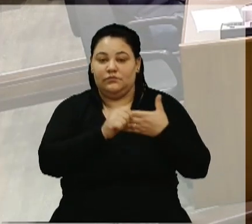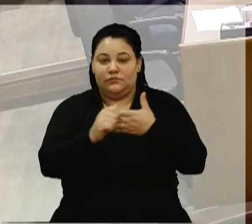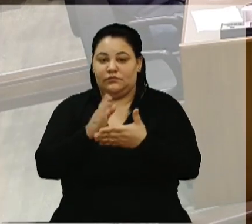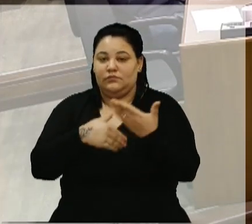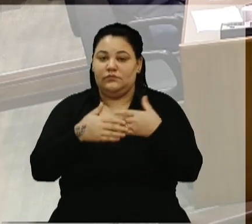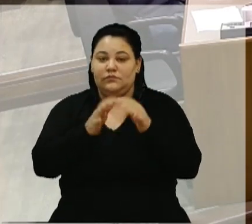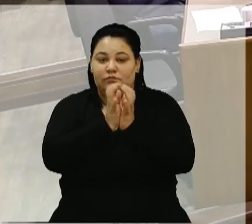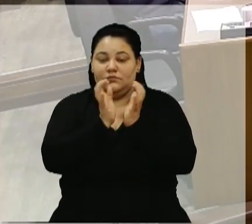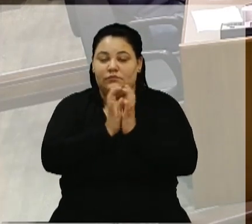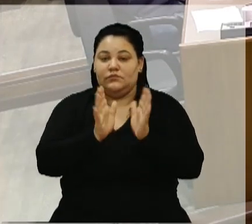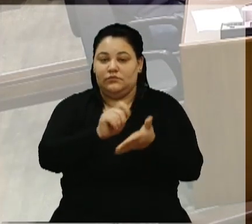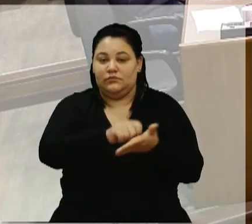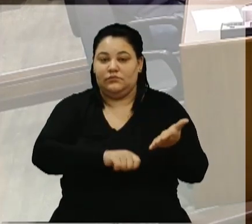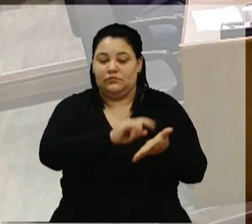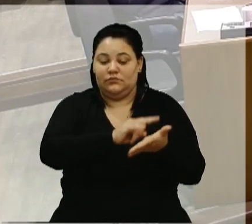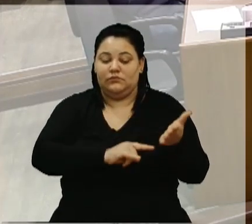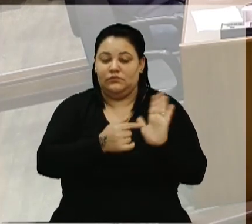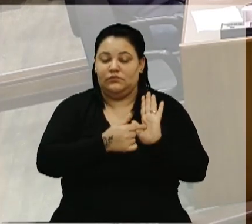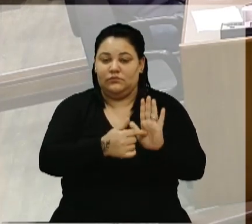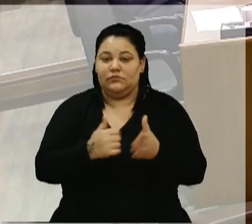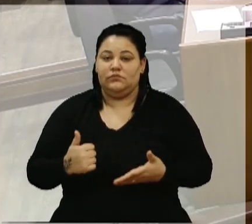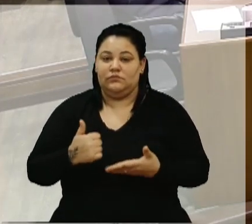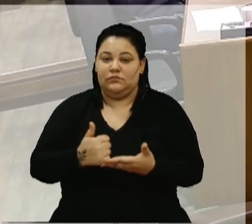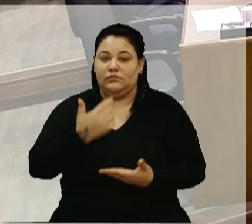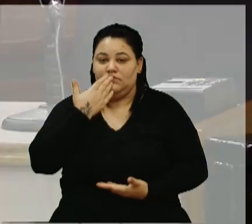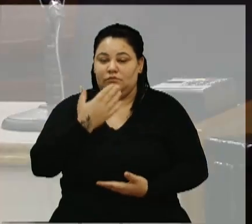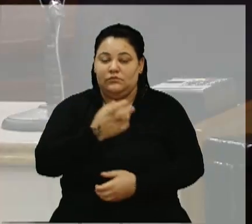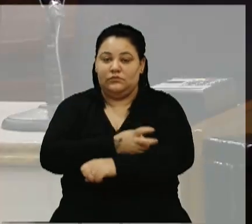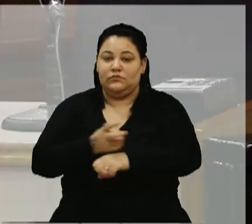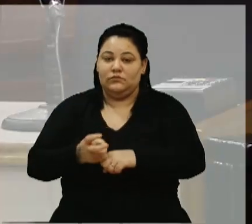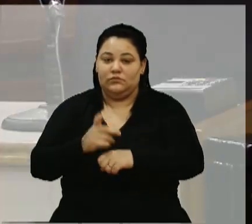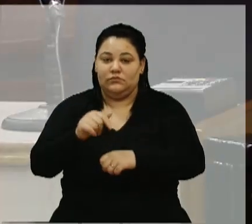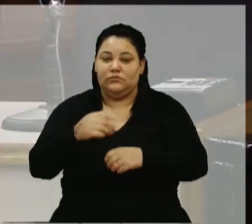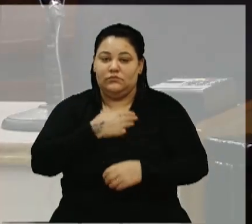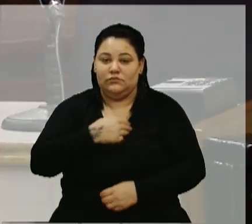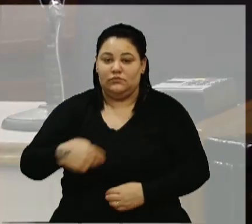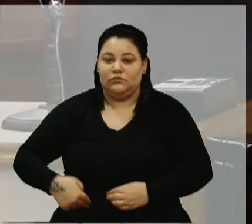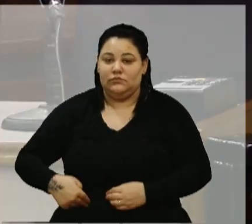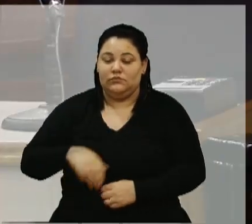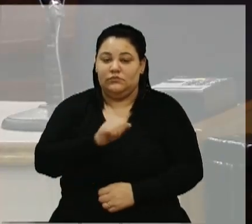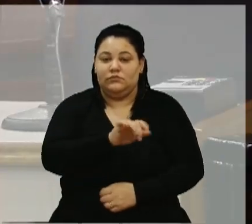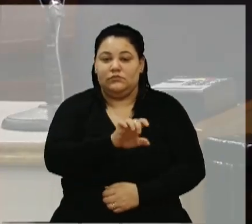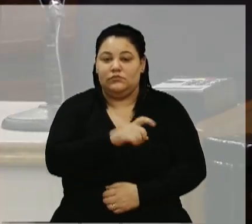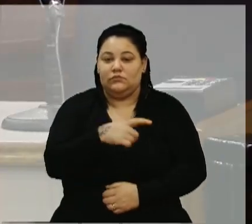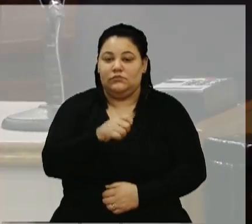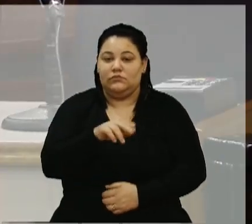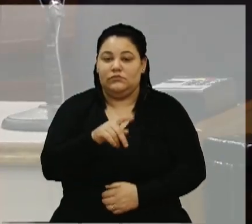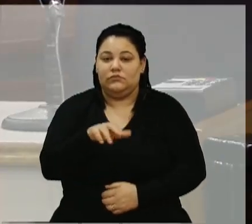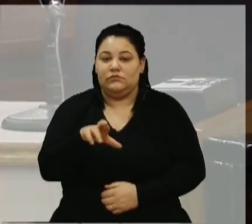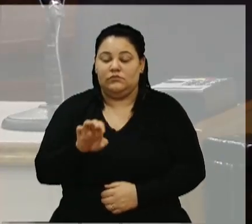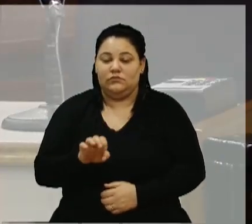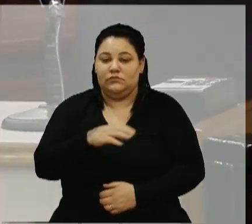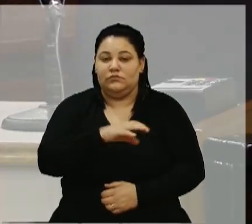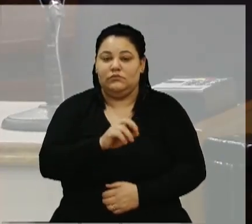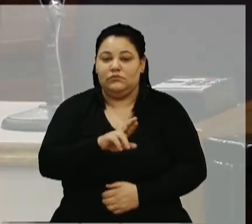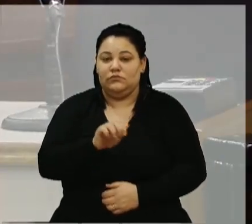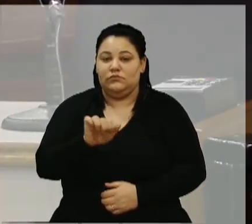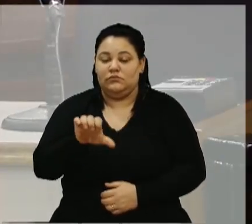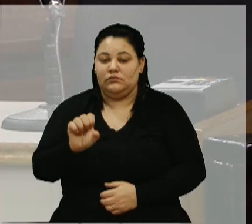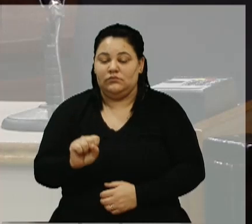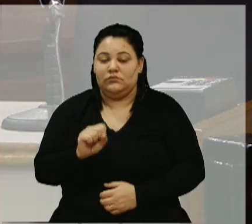vereadores que assinam o documento, apresenta a moção de apoio ao pedido de impeachment do ministro Alexandre de Moraes. Iniciou recentemente no